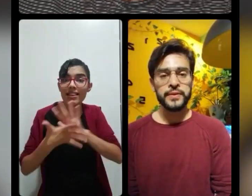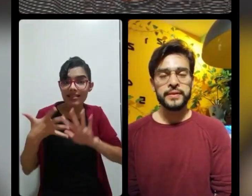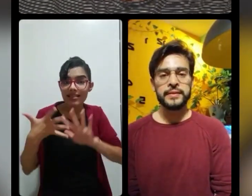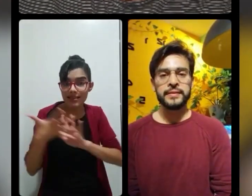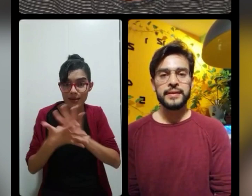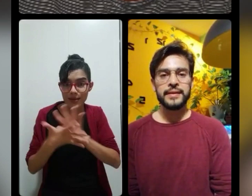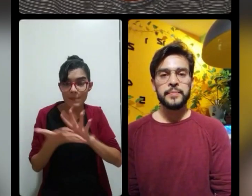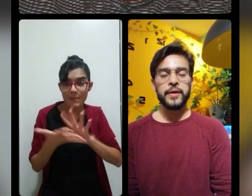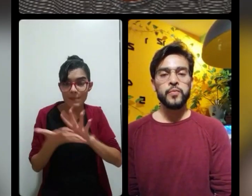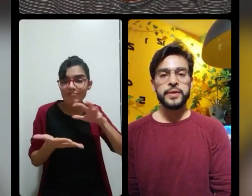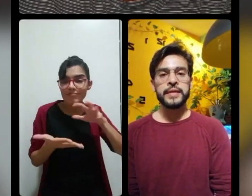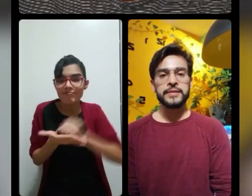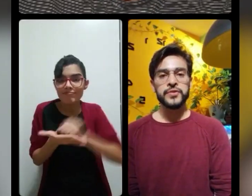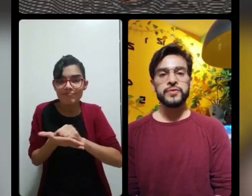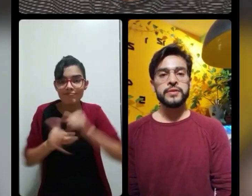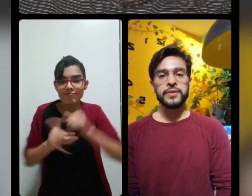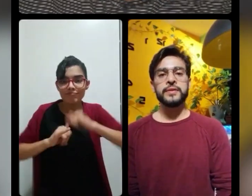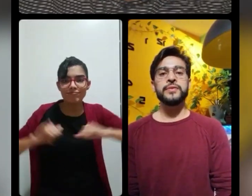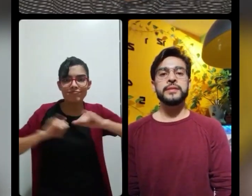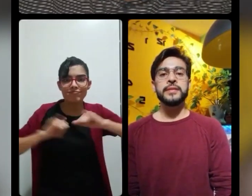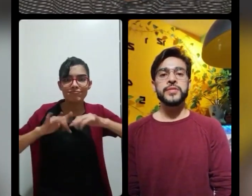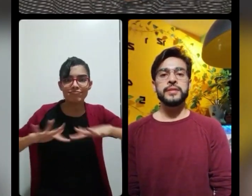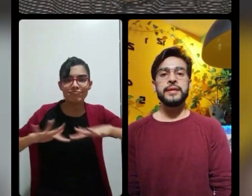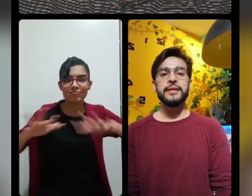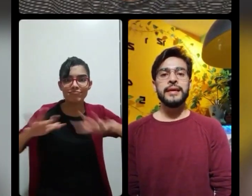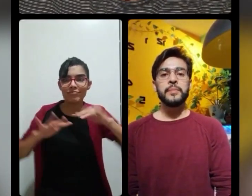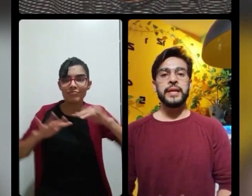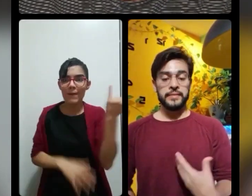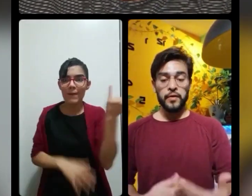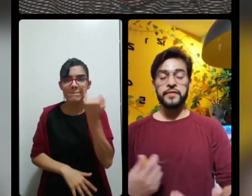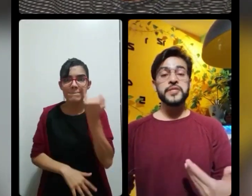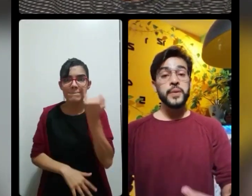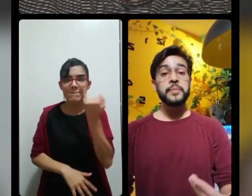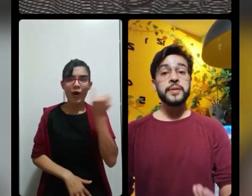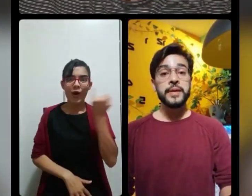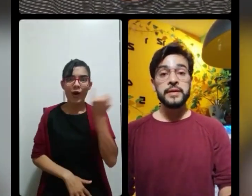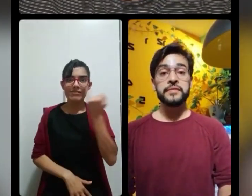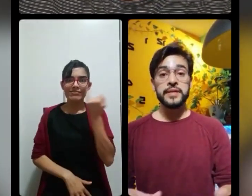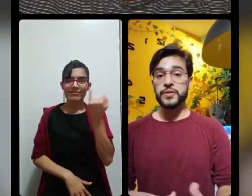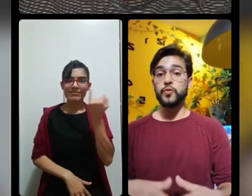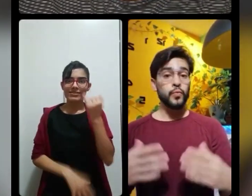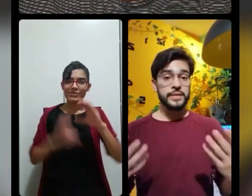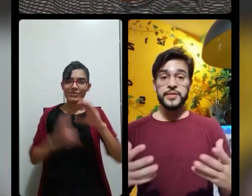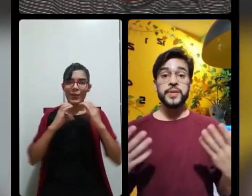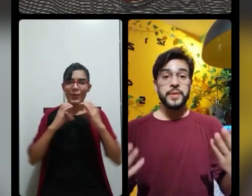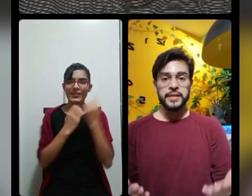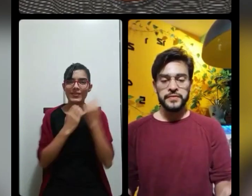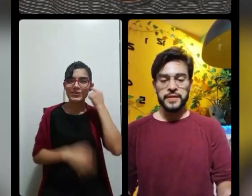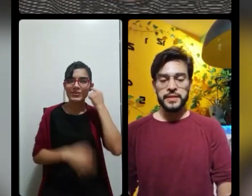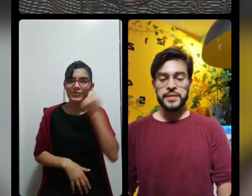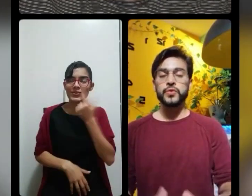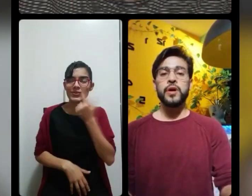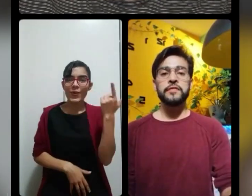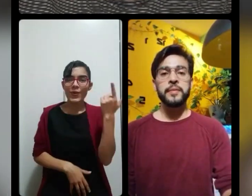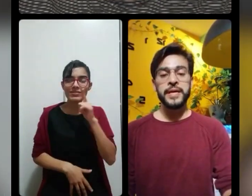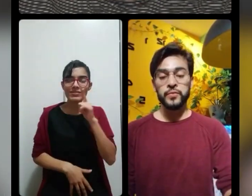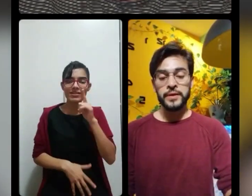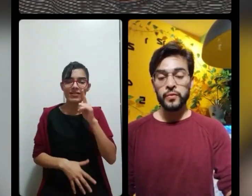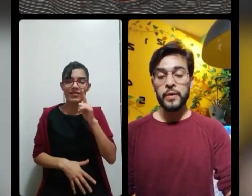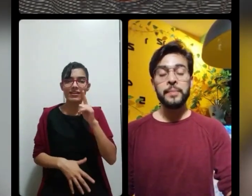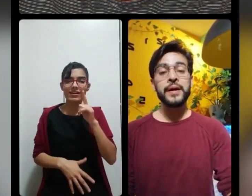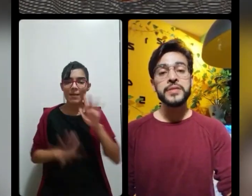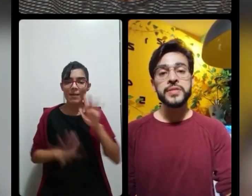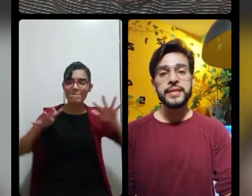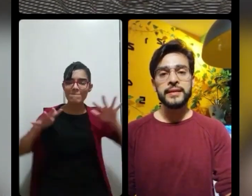torna importante para a comunidade surda rio-grandense, né? Talvez pela primeira vez, ou uma das primeiras vezes, o